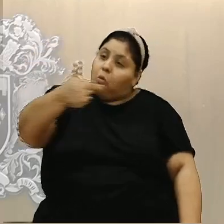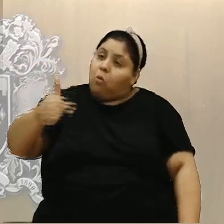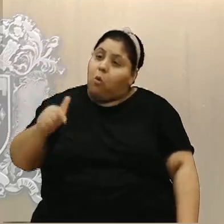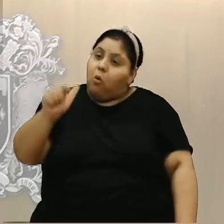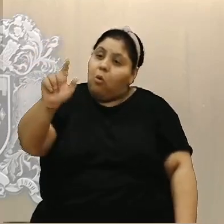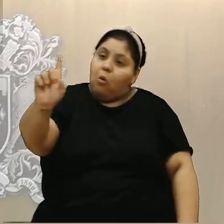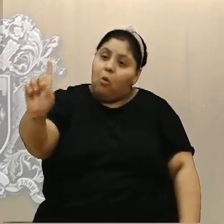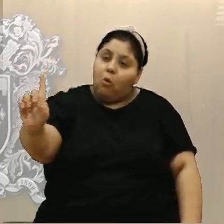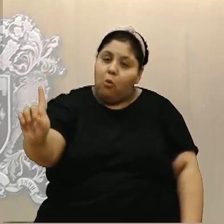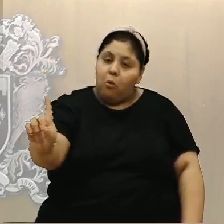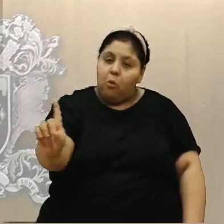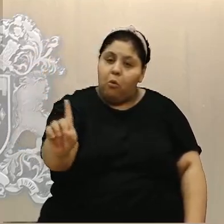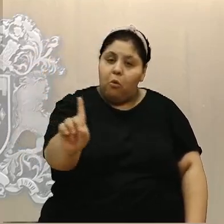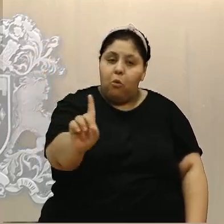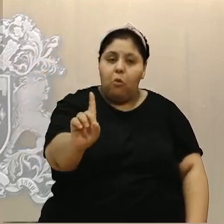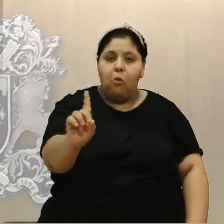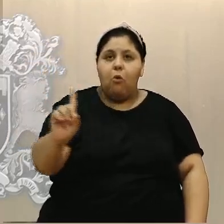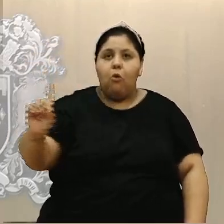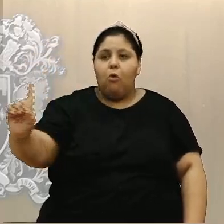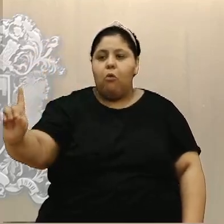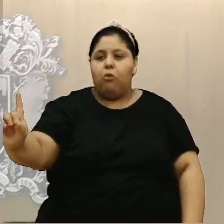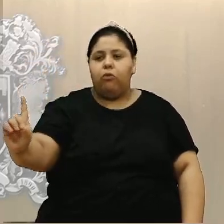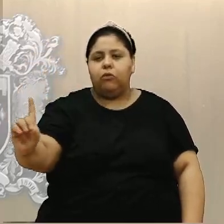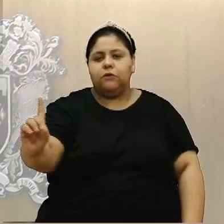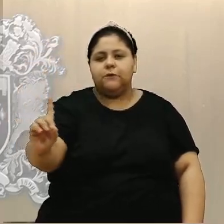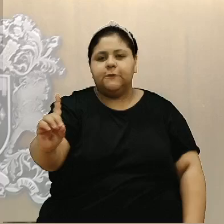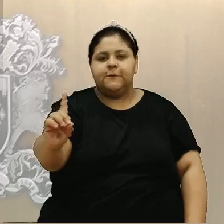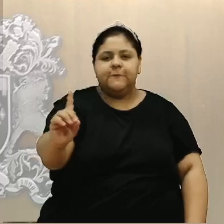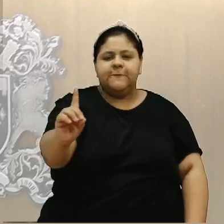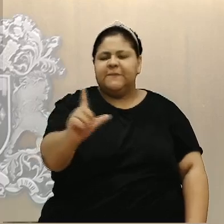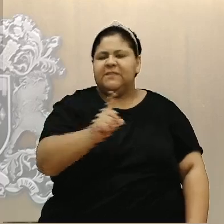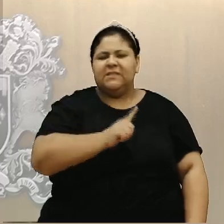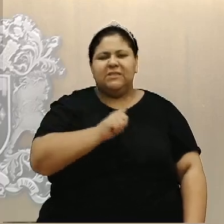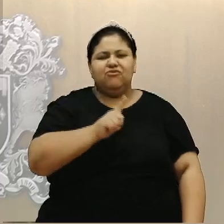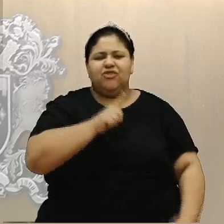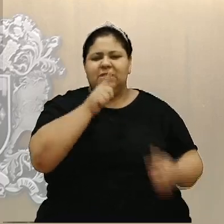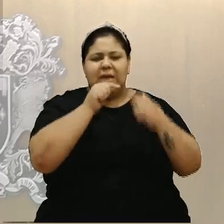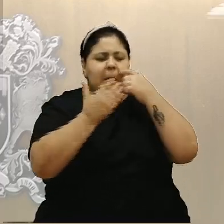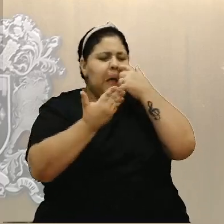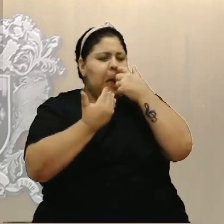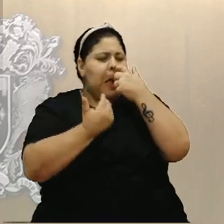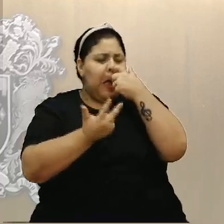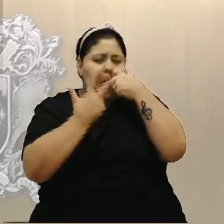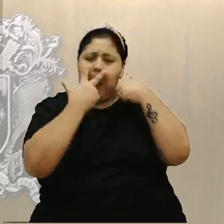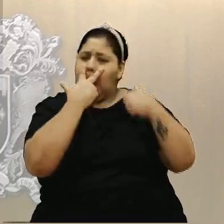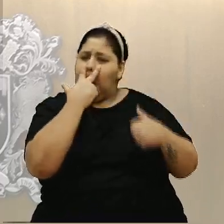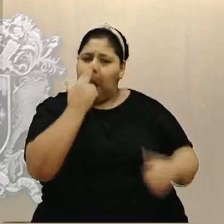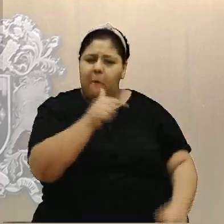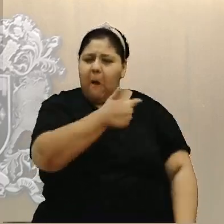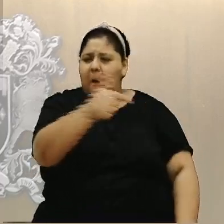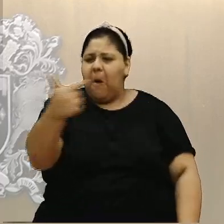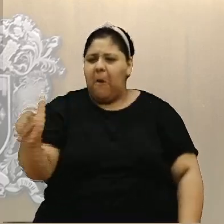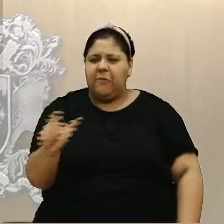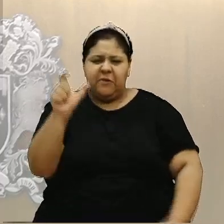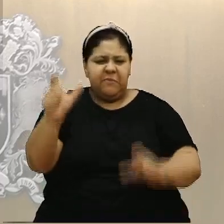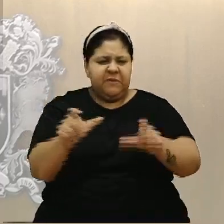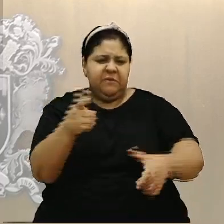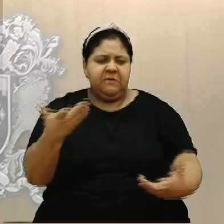mesmo deserto, caminhando já incessante, sem comida, sem água, a mesma jornada que outrora outro